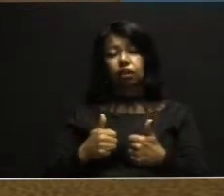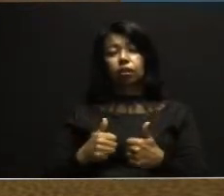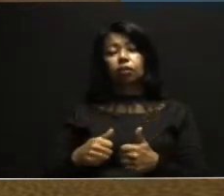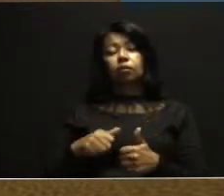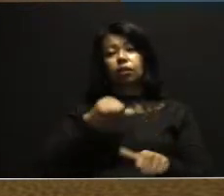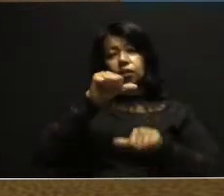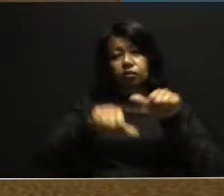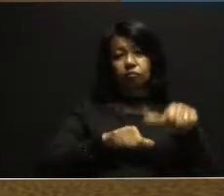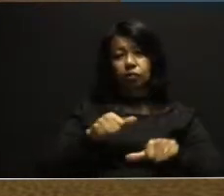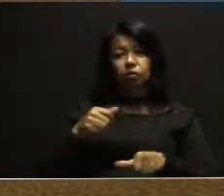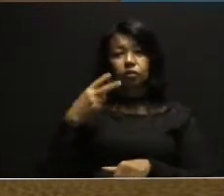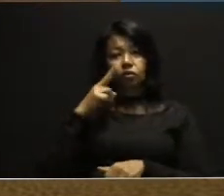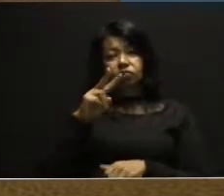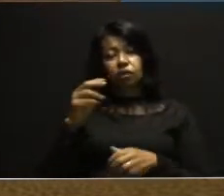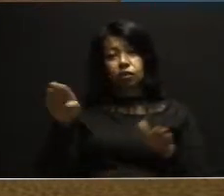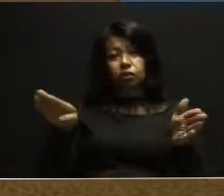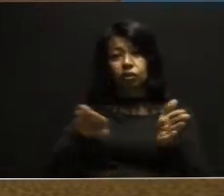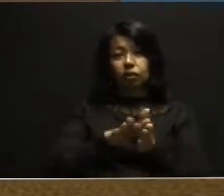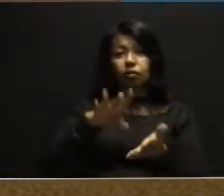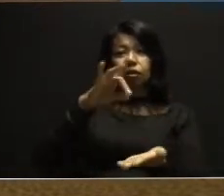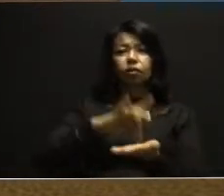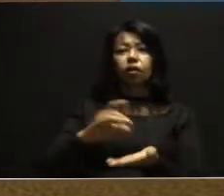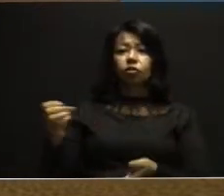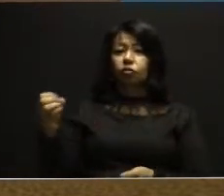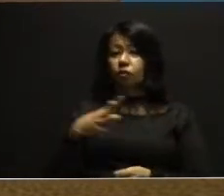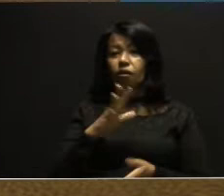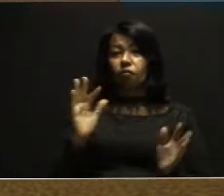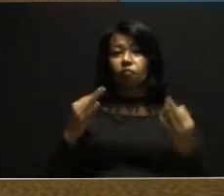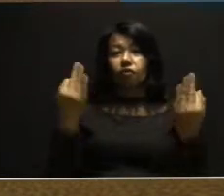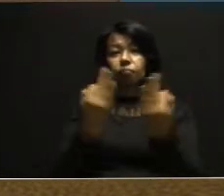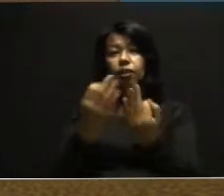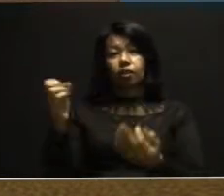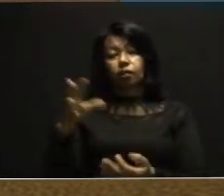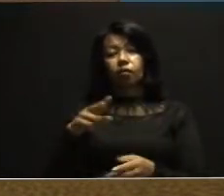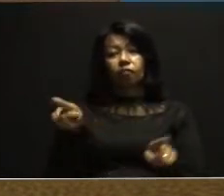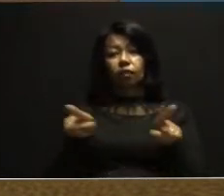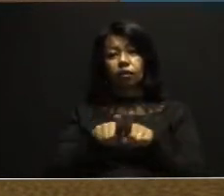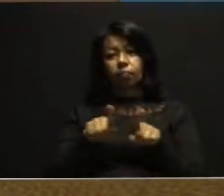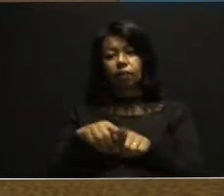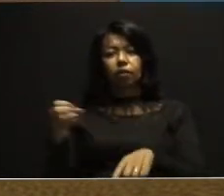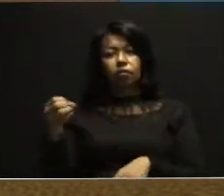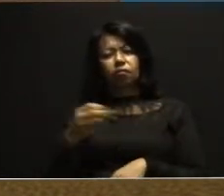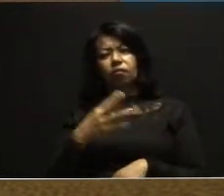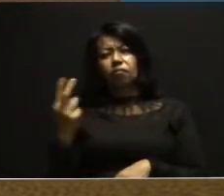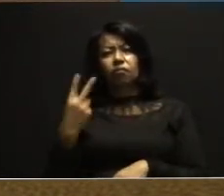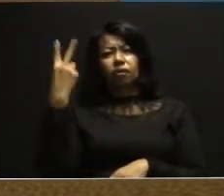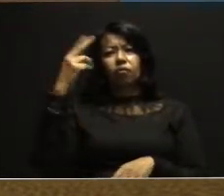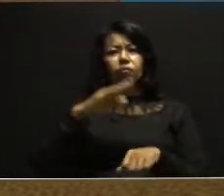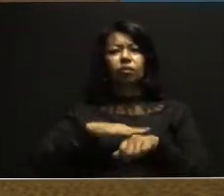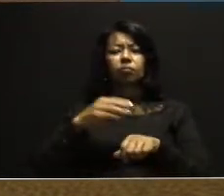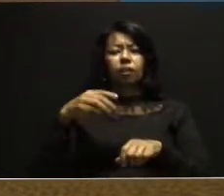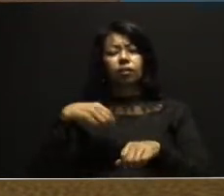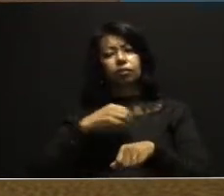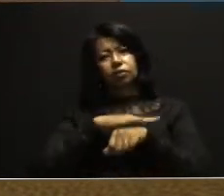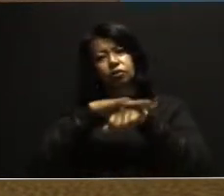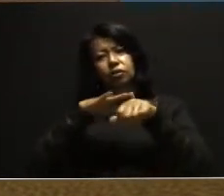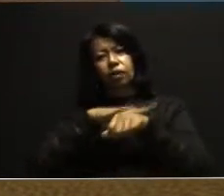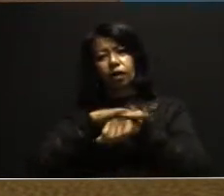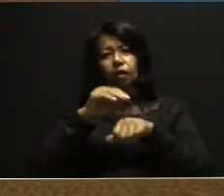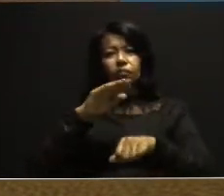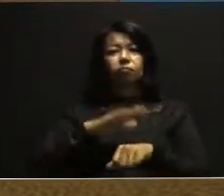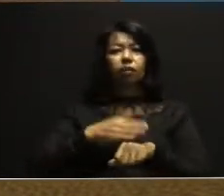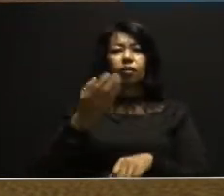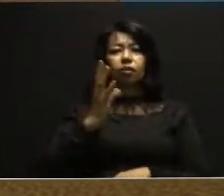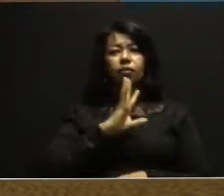chegar uma realidade nova, de uma família nova também, com novos valores, com mais diálogo, né, com mais